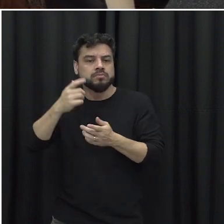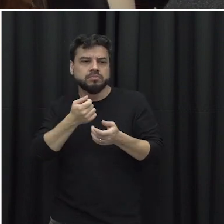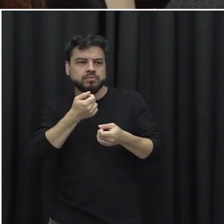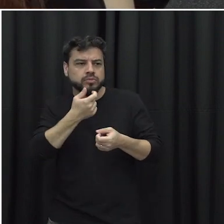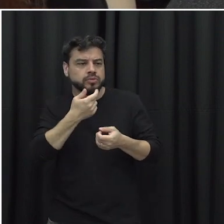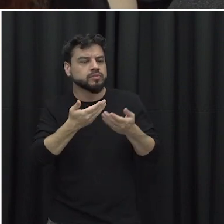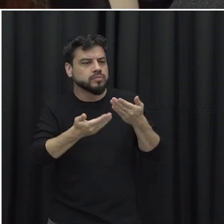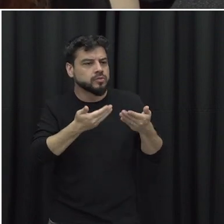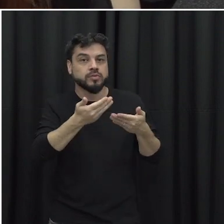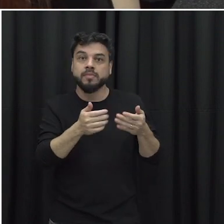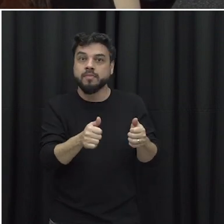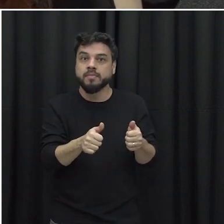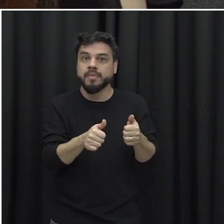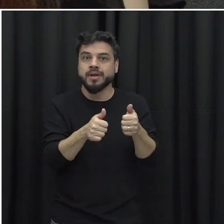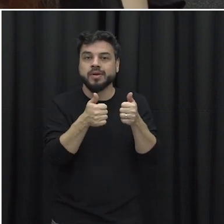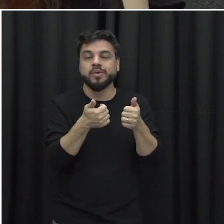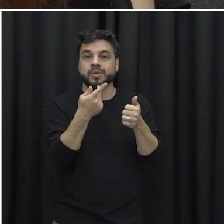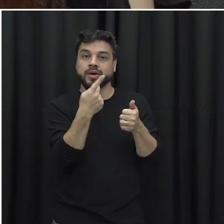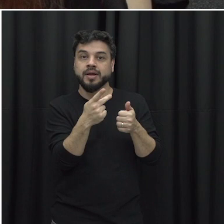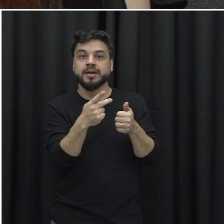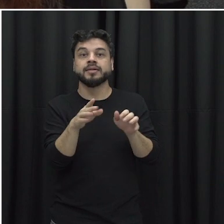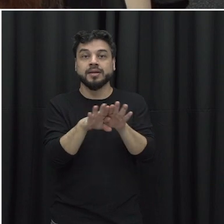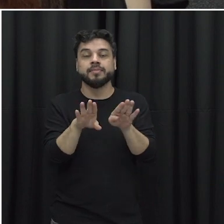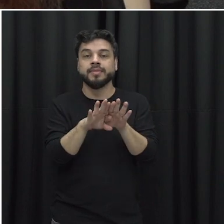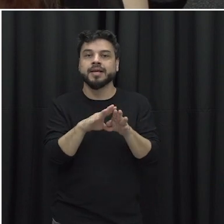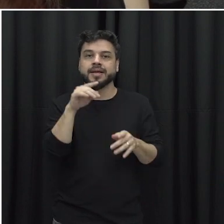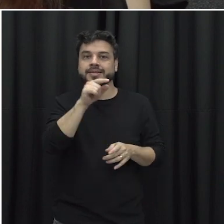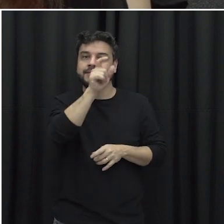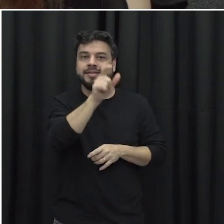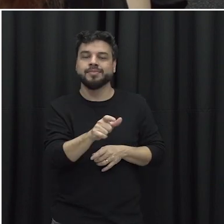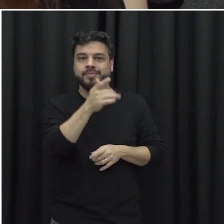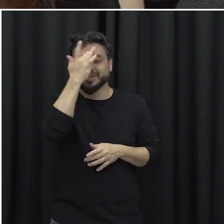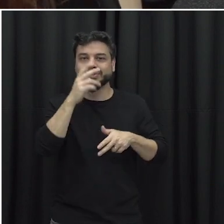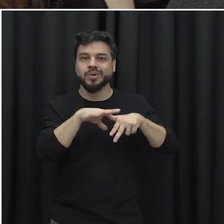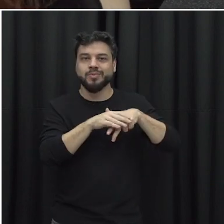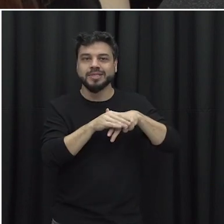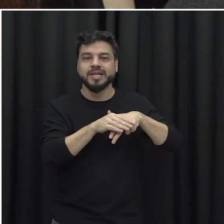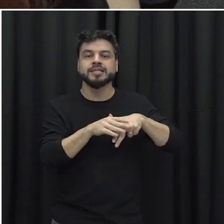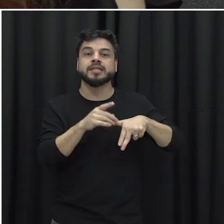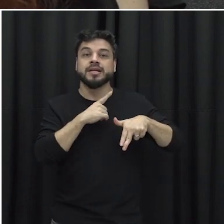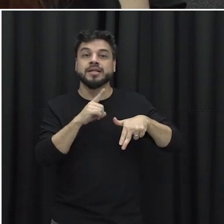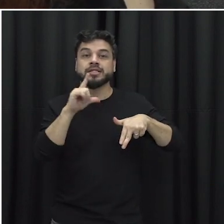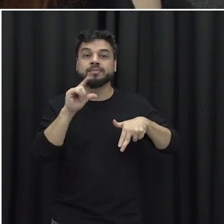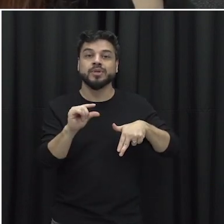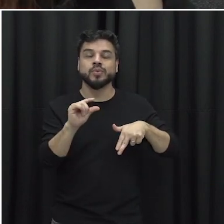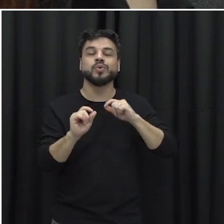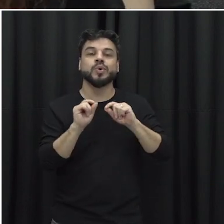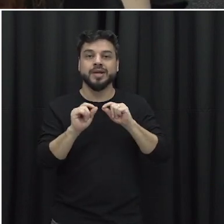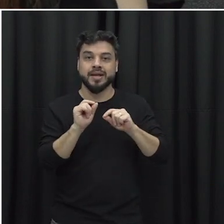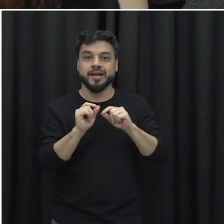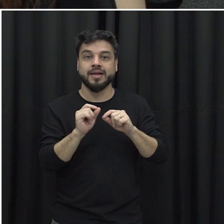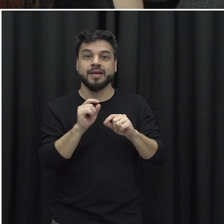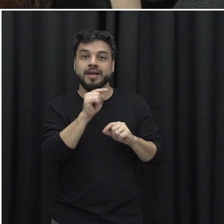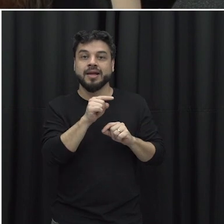uma melhora no seu quadro, né, e inclusive ele tivesse uma redução ali na sua escala de